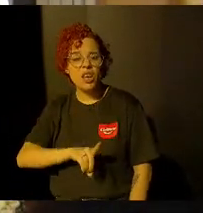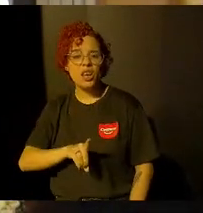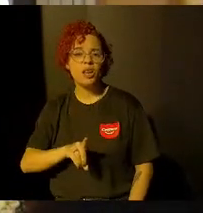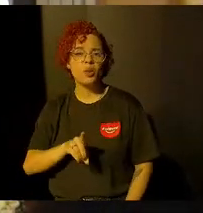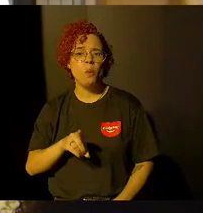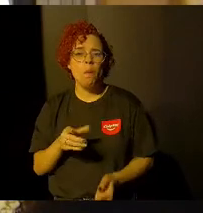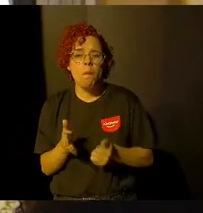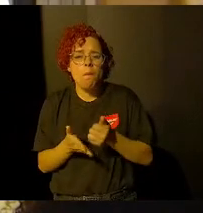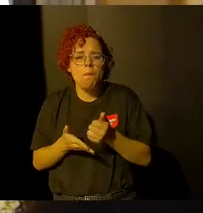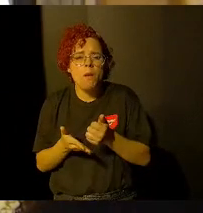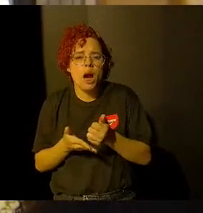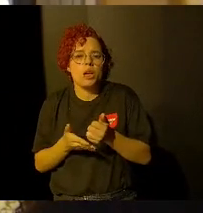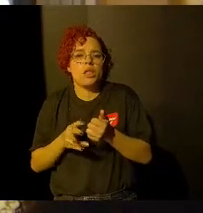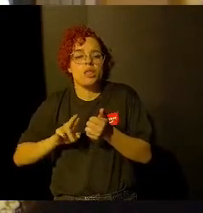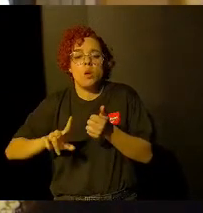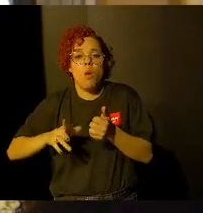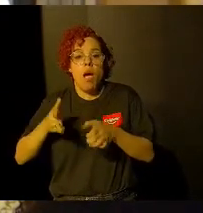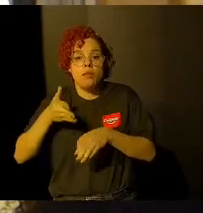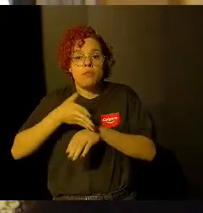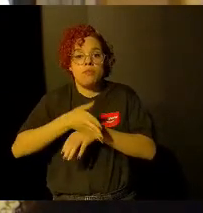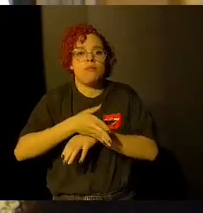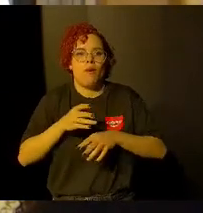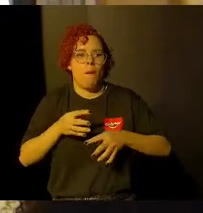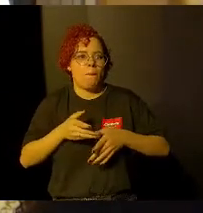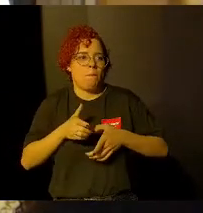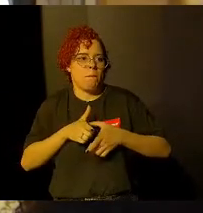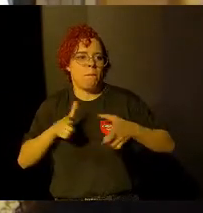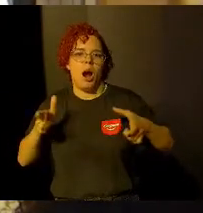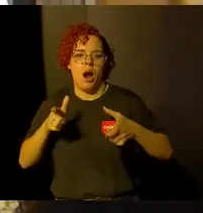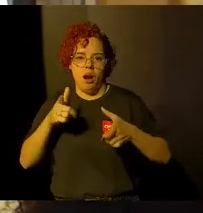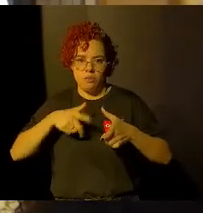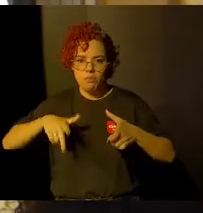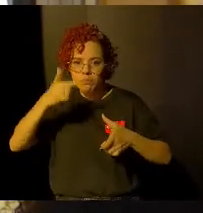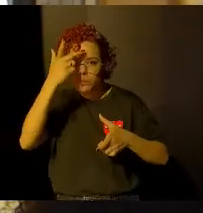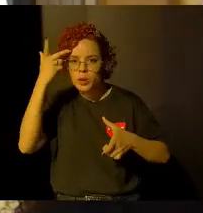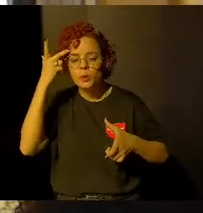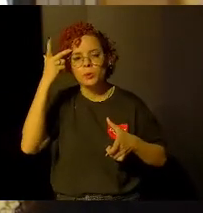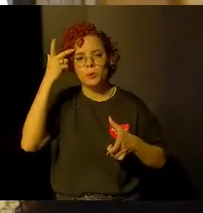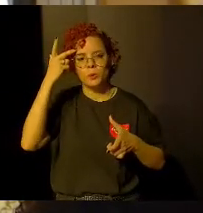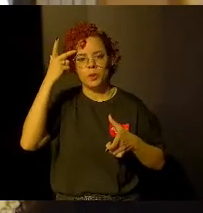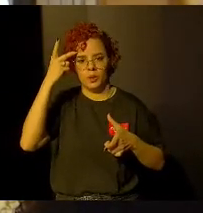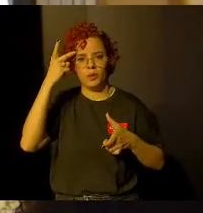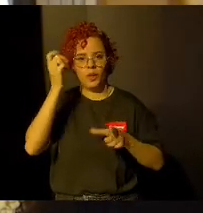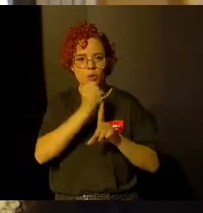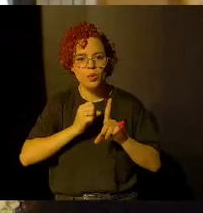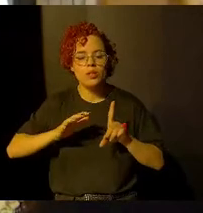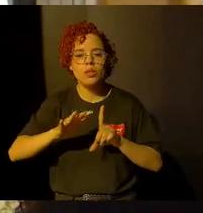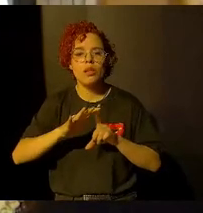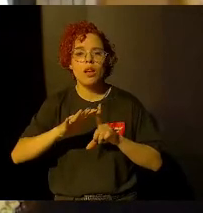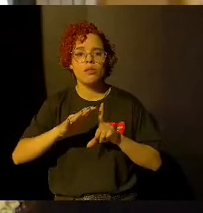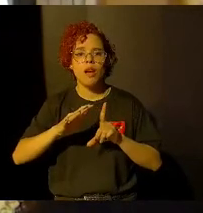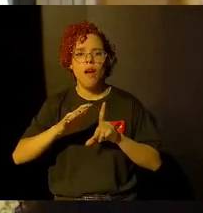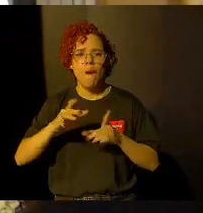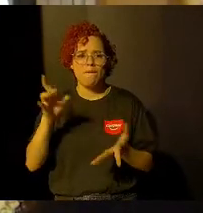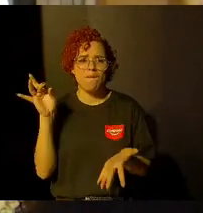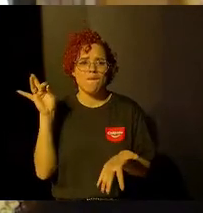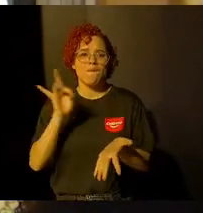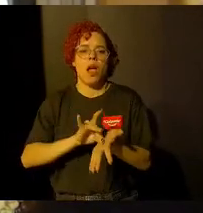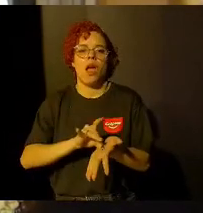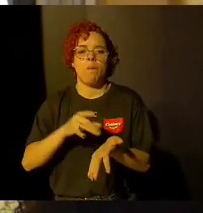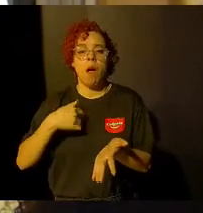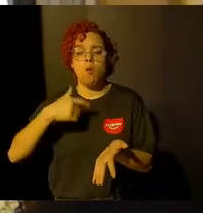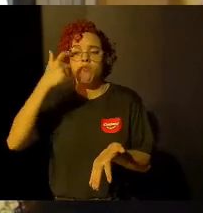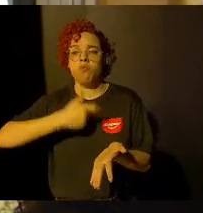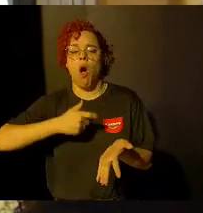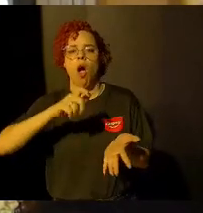acessíveis a maior parte ejaculação brasileira afirmar se escritora é algo ainda mais distante mas eu